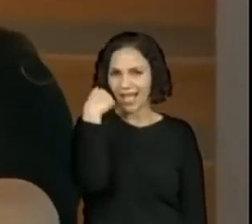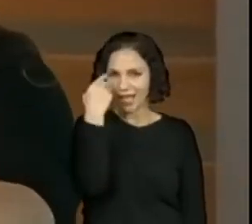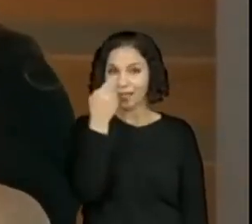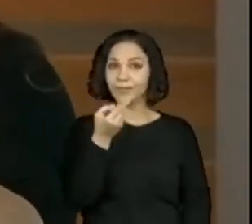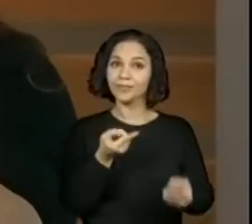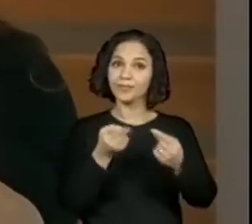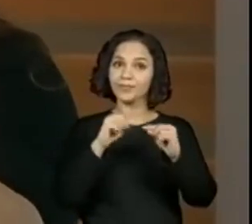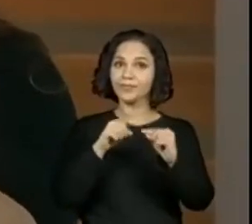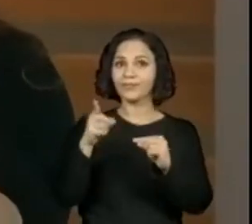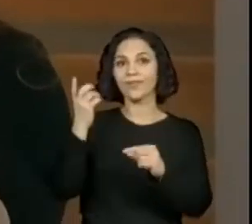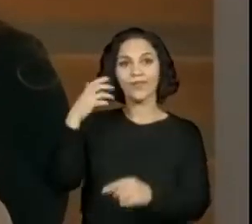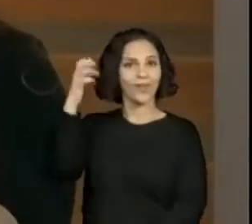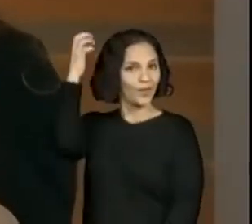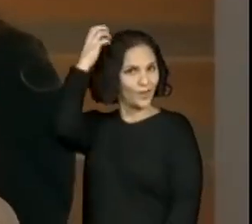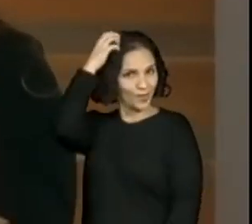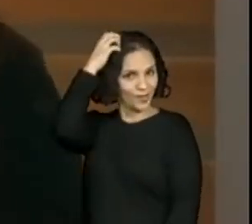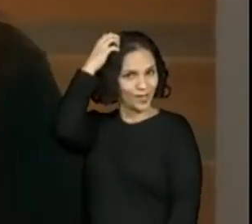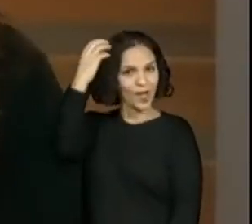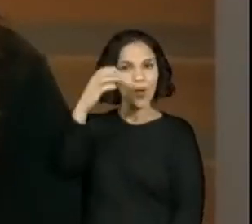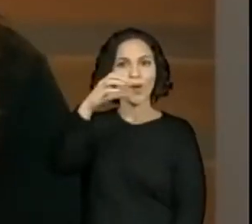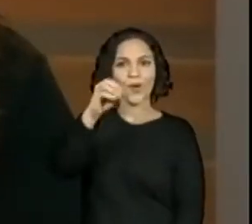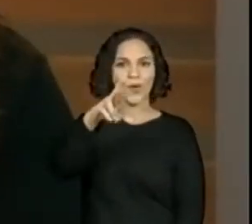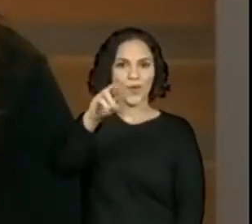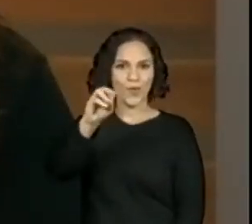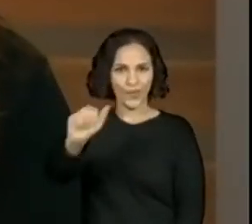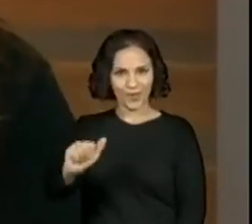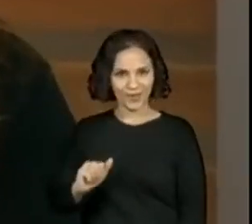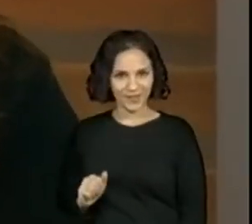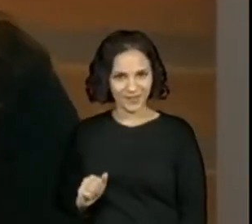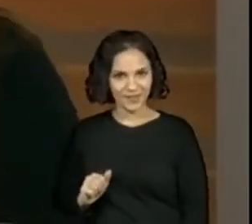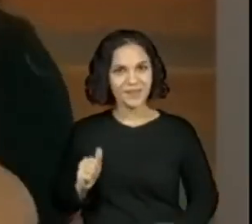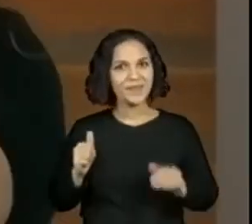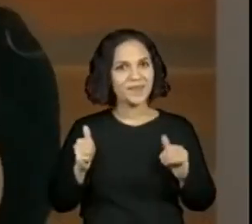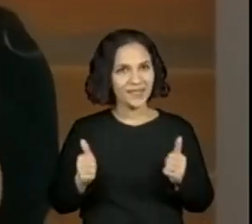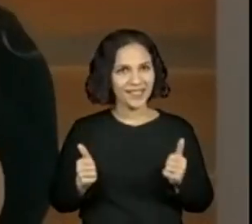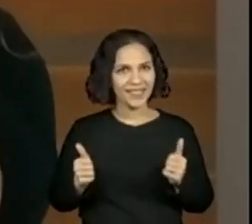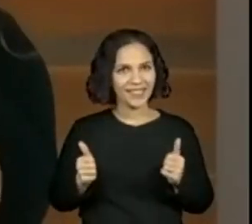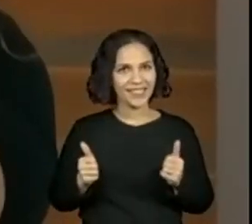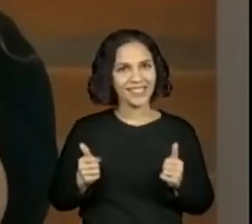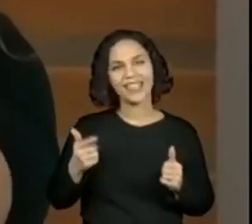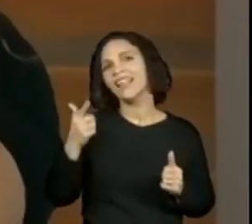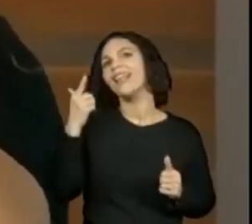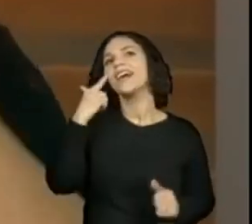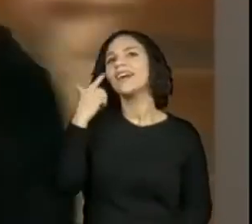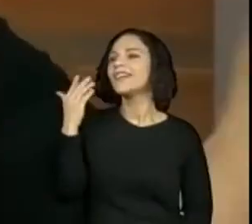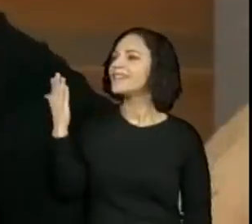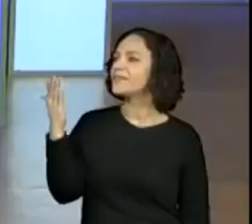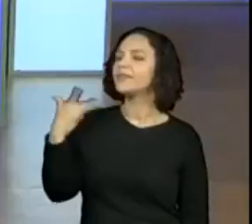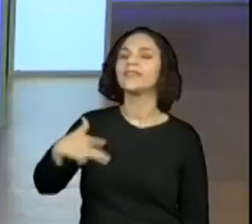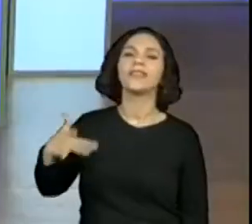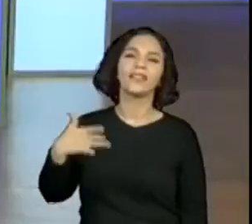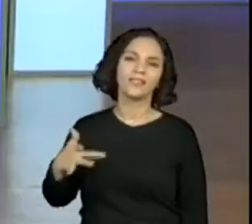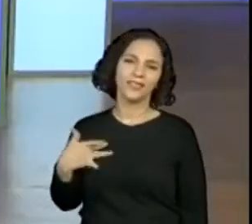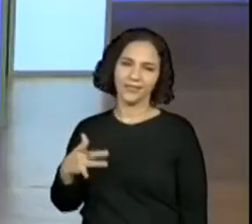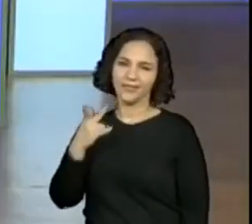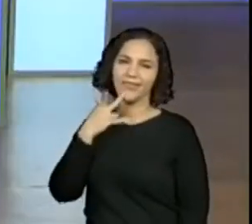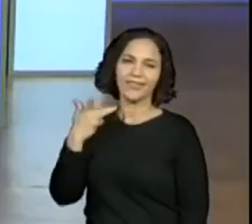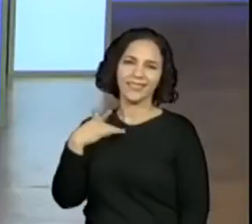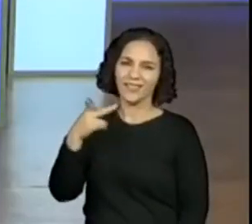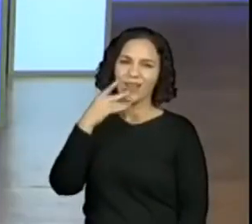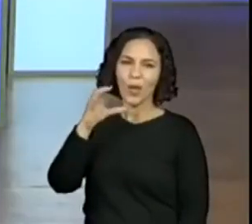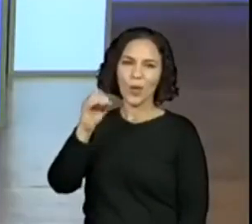cara e as que existem coroa certo observava Nice falou assim tadinha